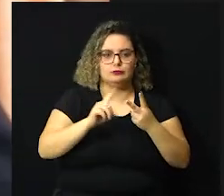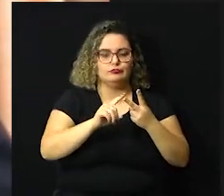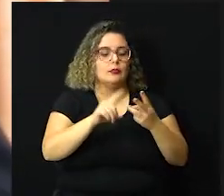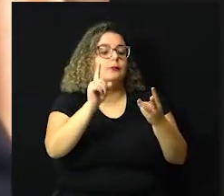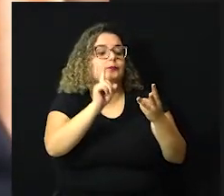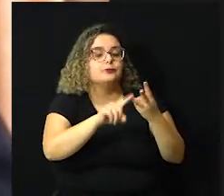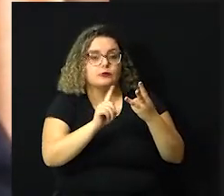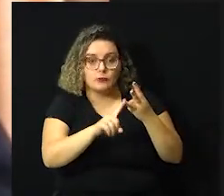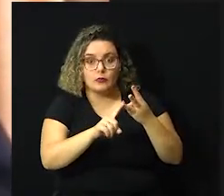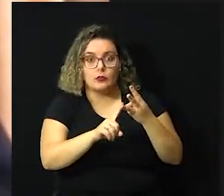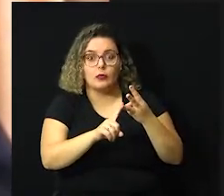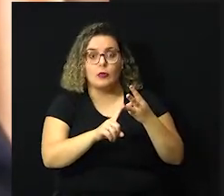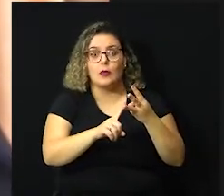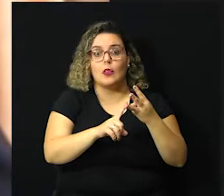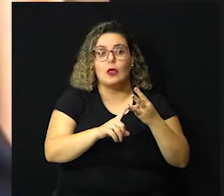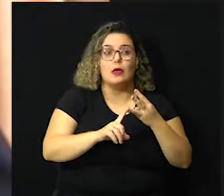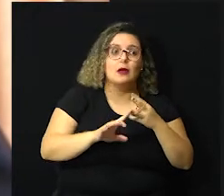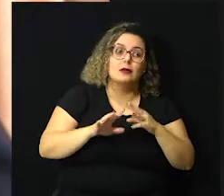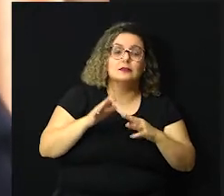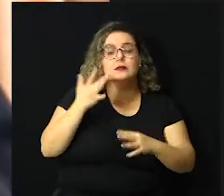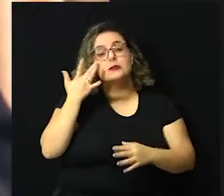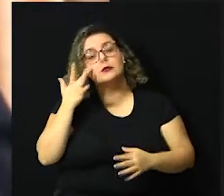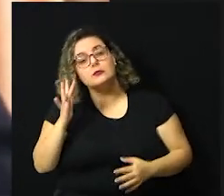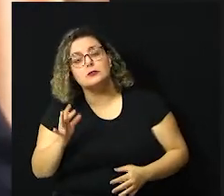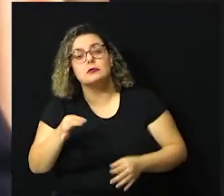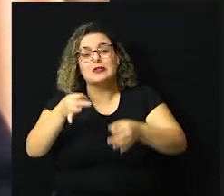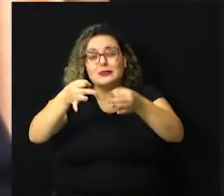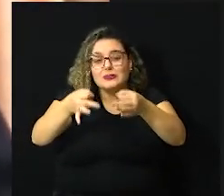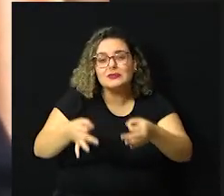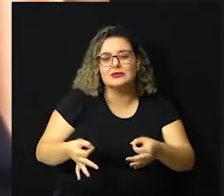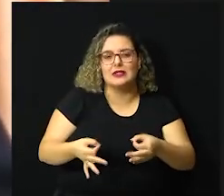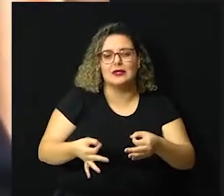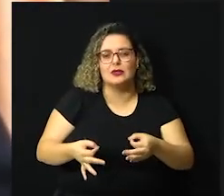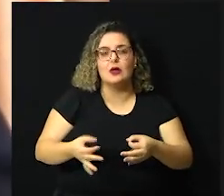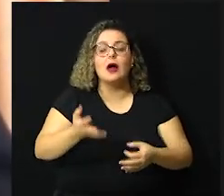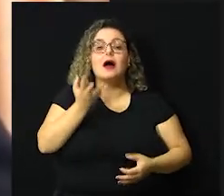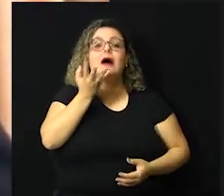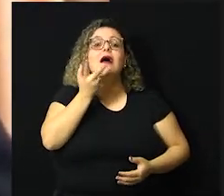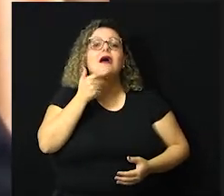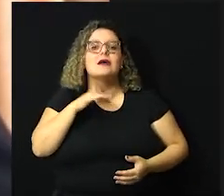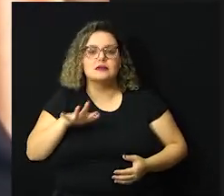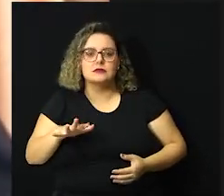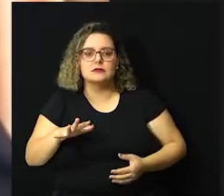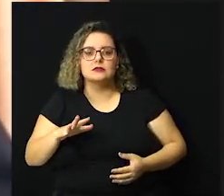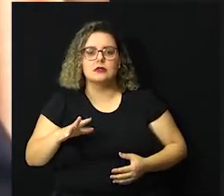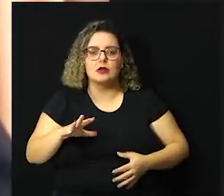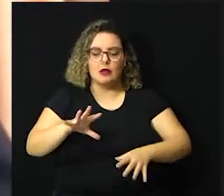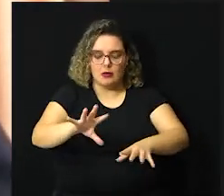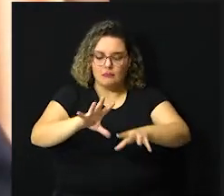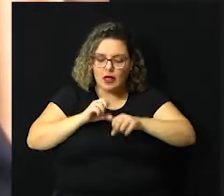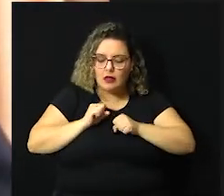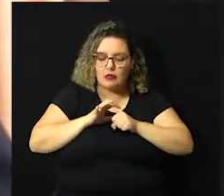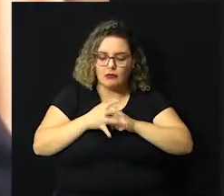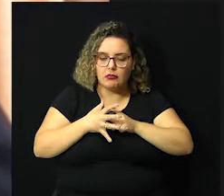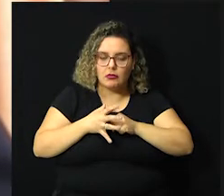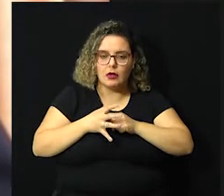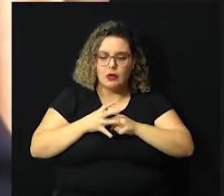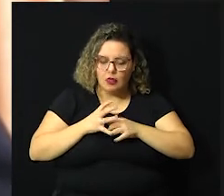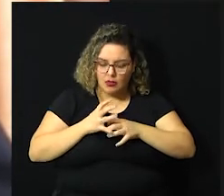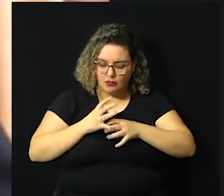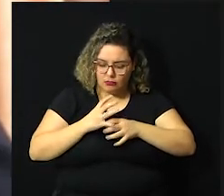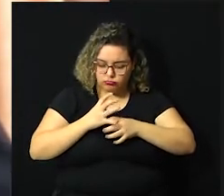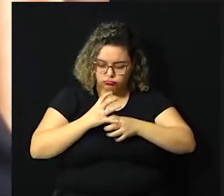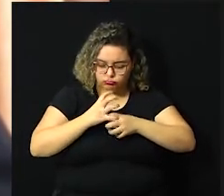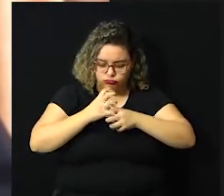anteriormente, por uma questão ainda não bem estabelecida, elas resistem mais a uma forma grave da doença COVID, e mesmo de